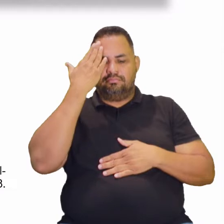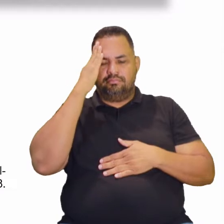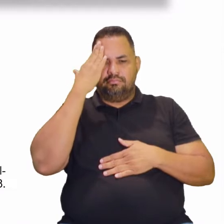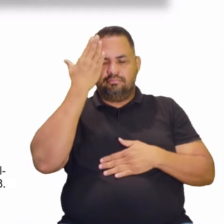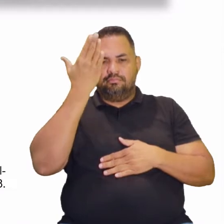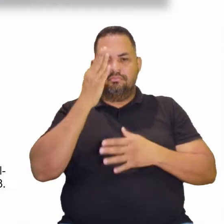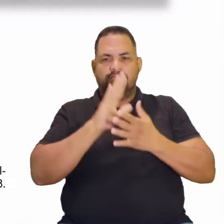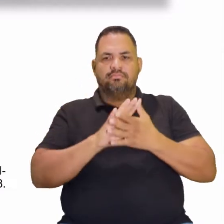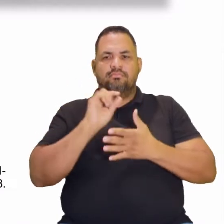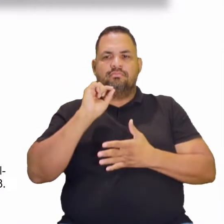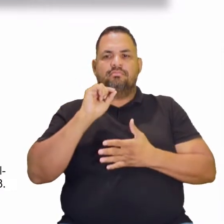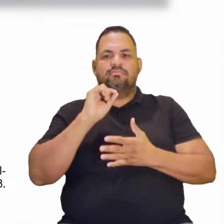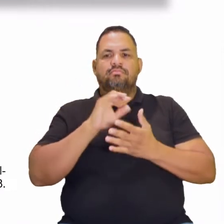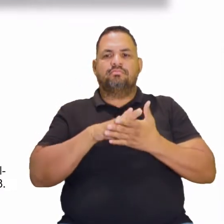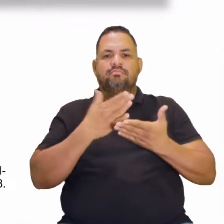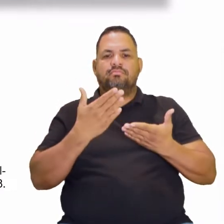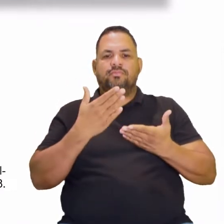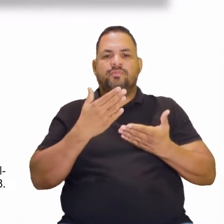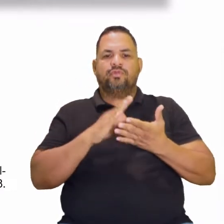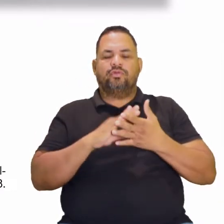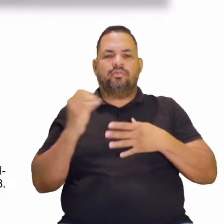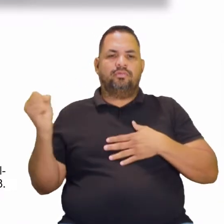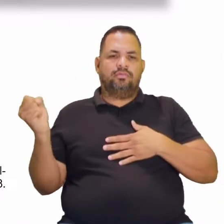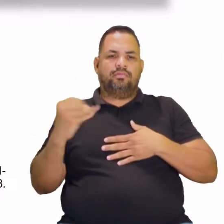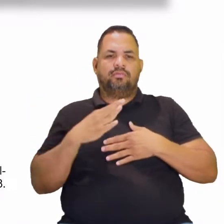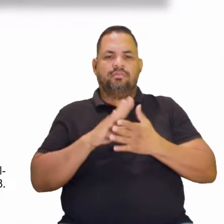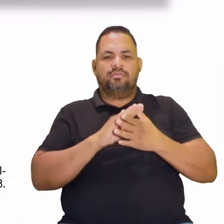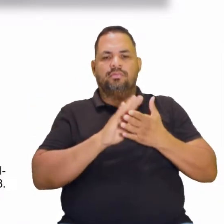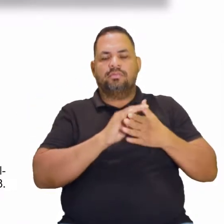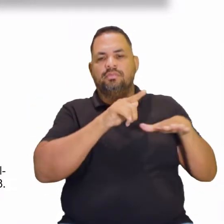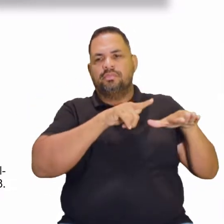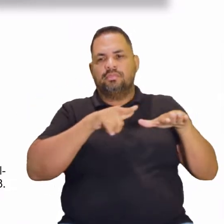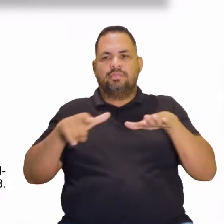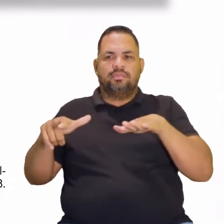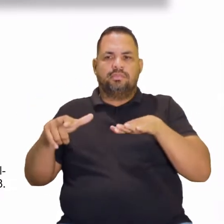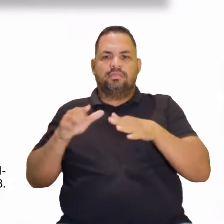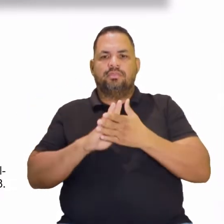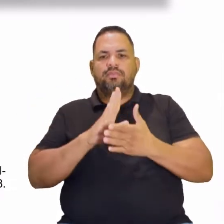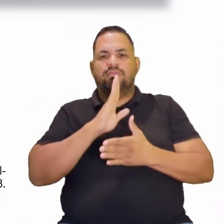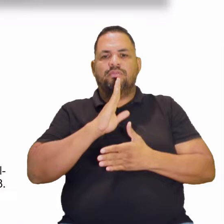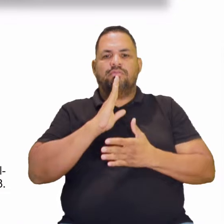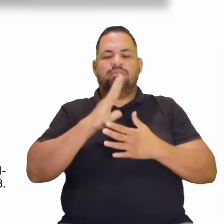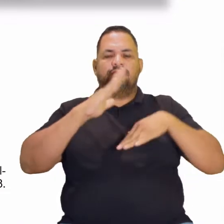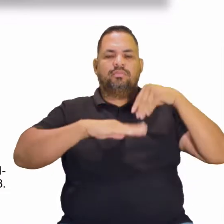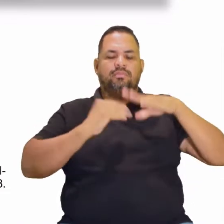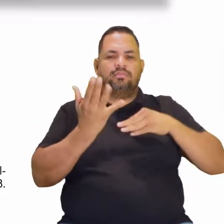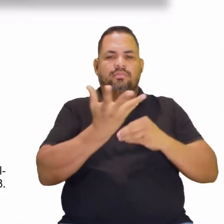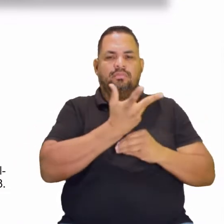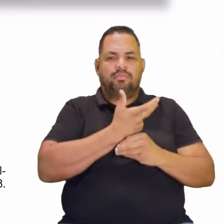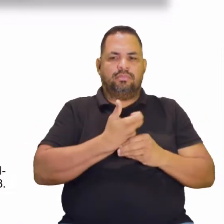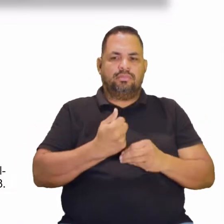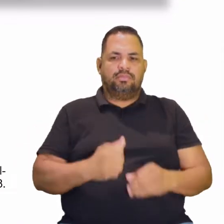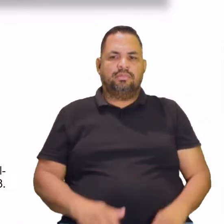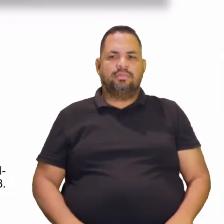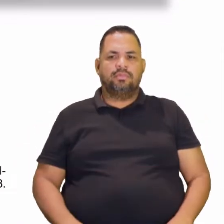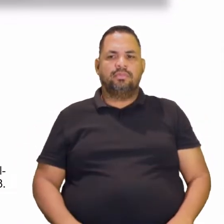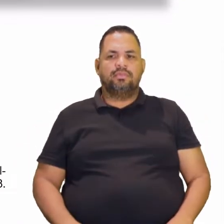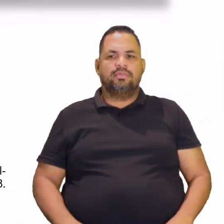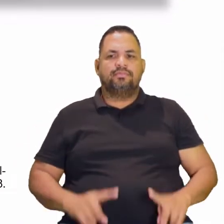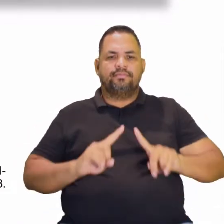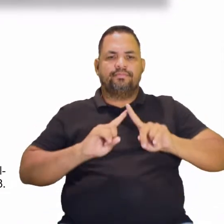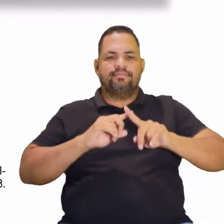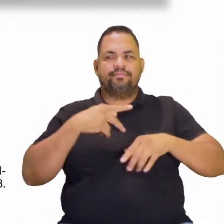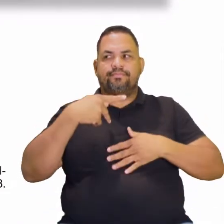né, que foi o modernismo brasileiro, que foi a Semana da Arte Moderna, que conheçam esses artistas, para que